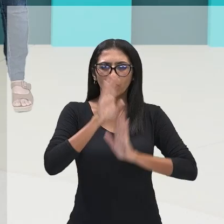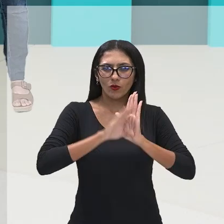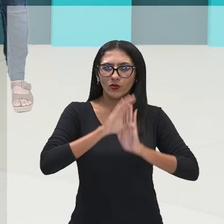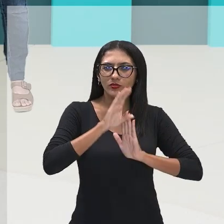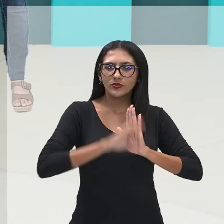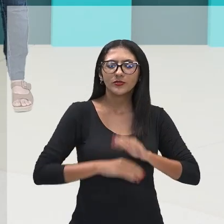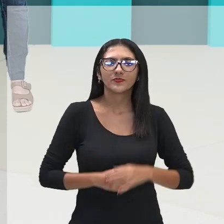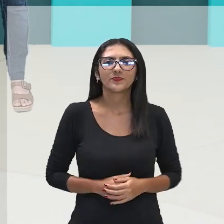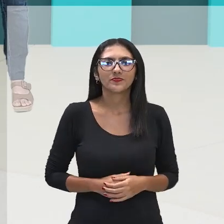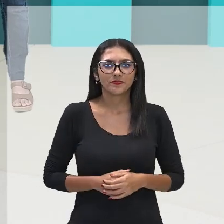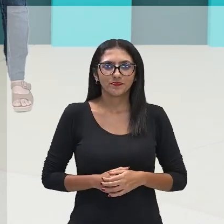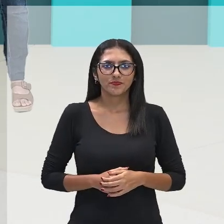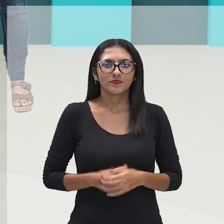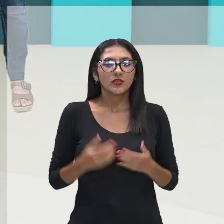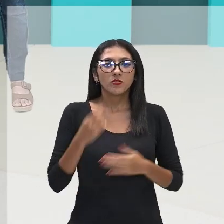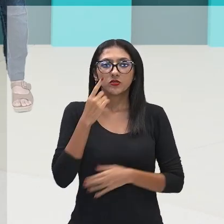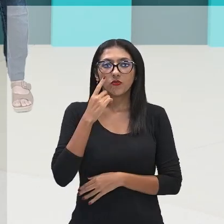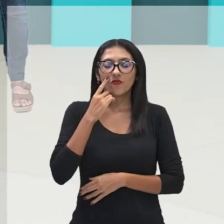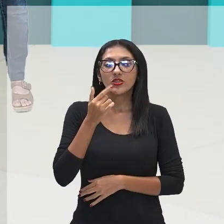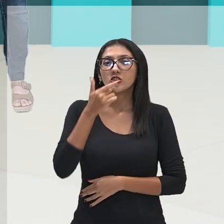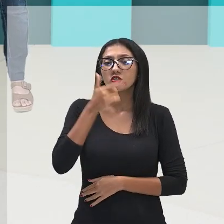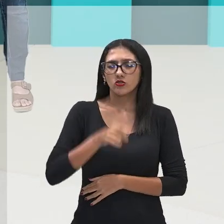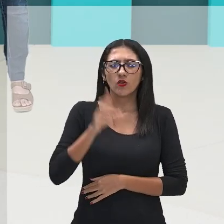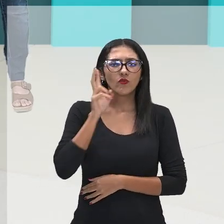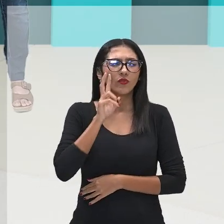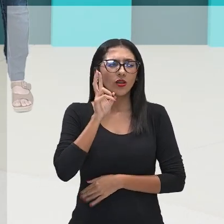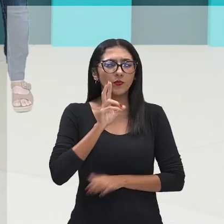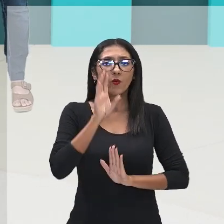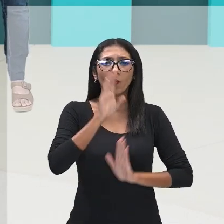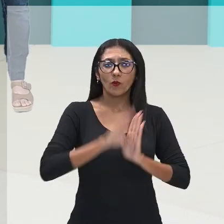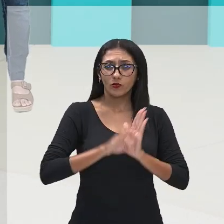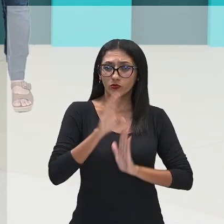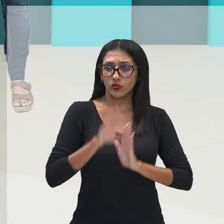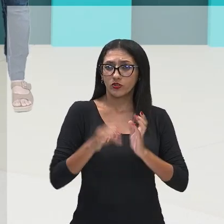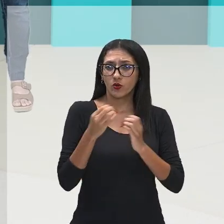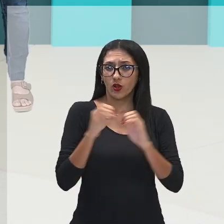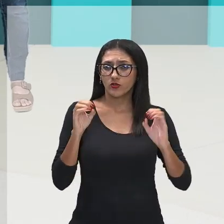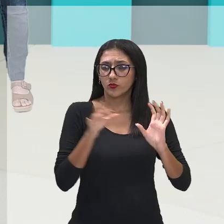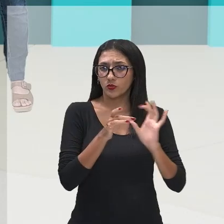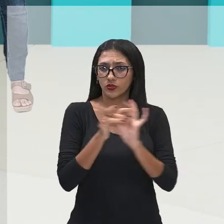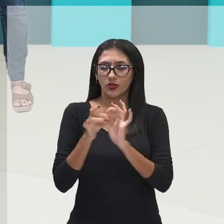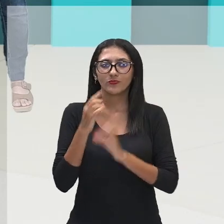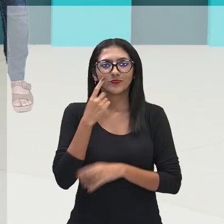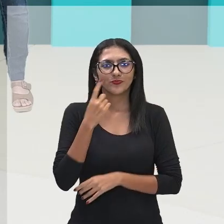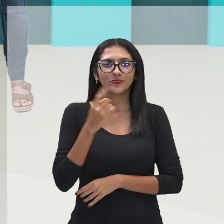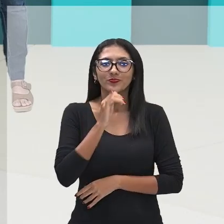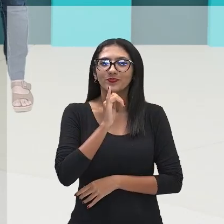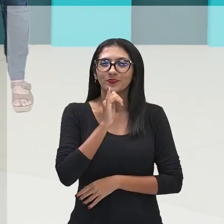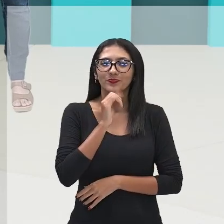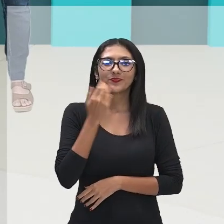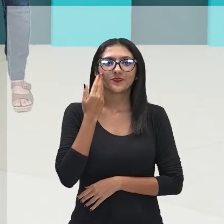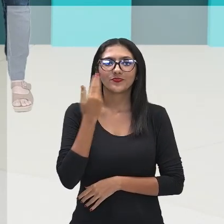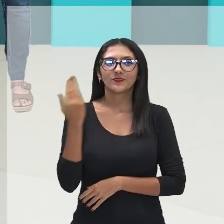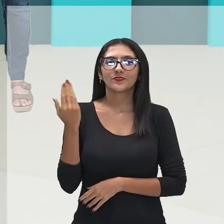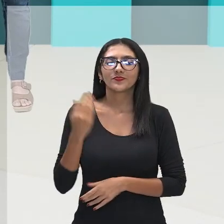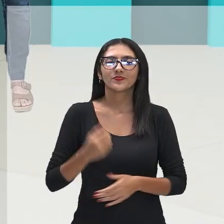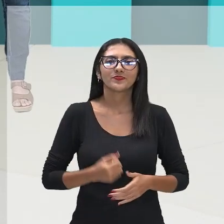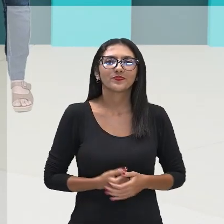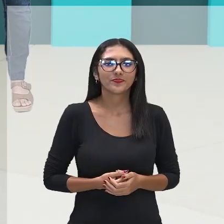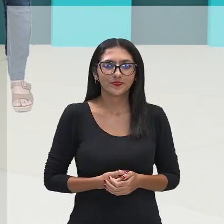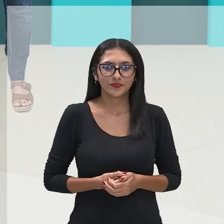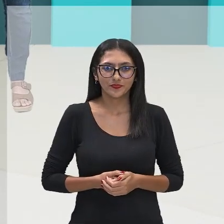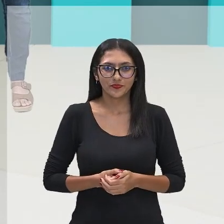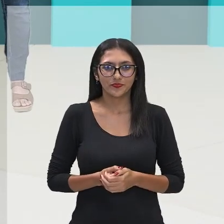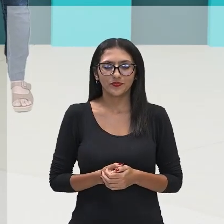vai verificar outra vez o conceito de oração subordinada a partir de um exemplo. Vejam aí. Então, quando eu digo, por exemplo,